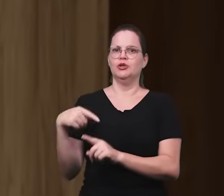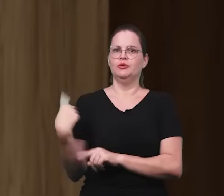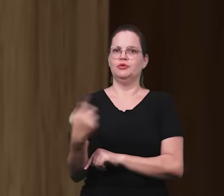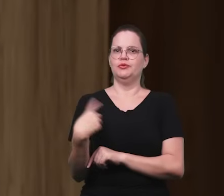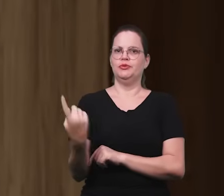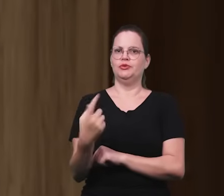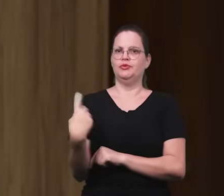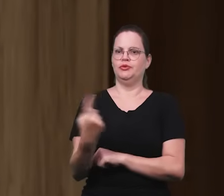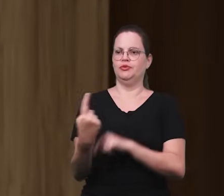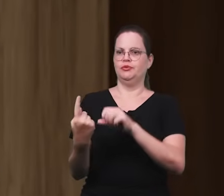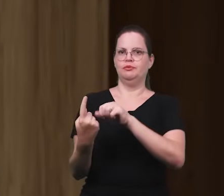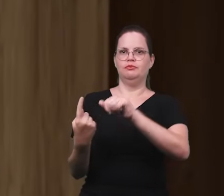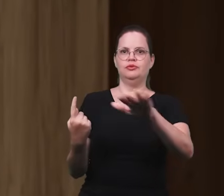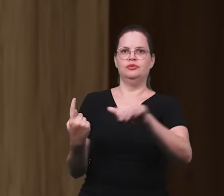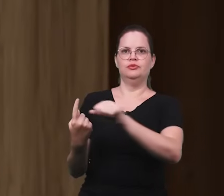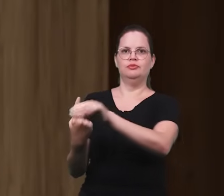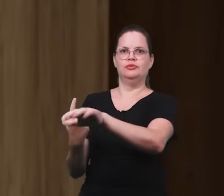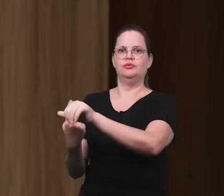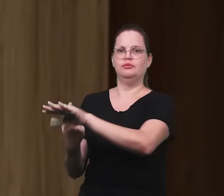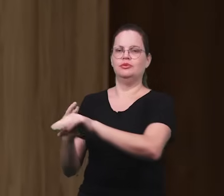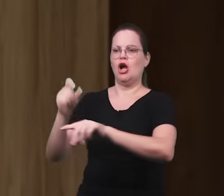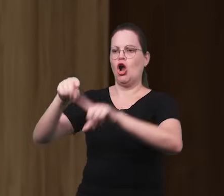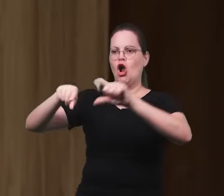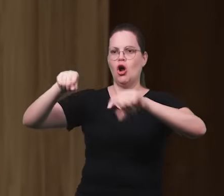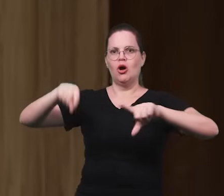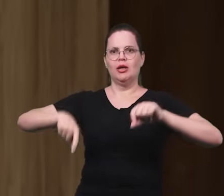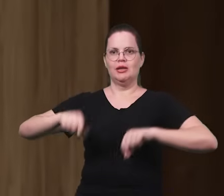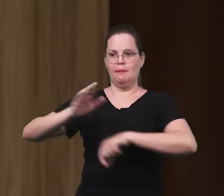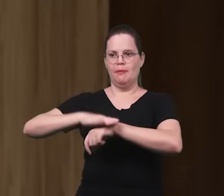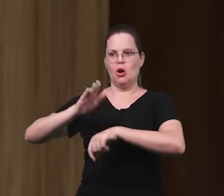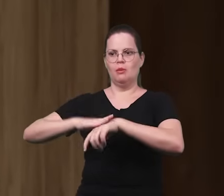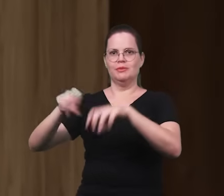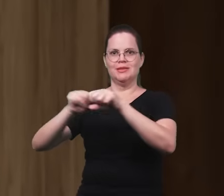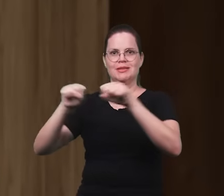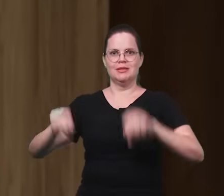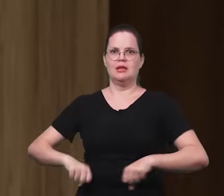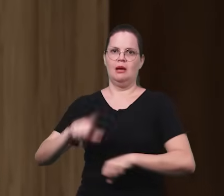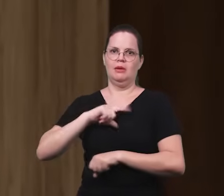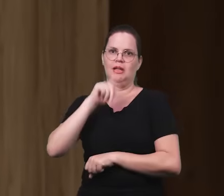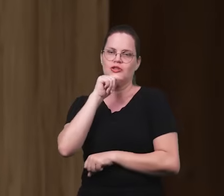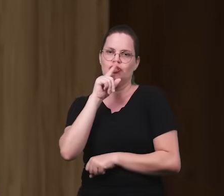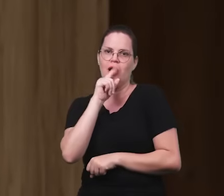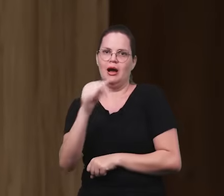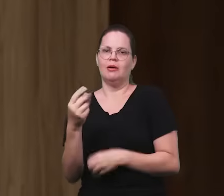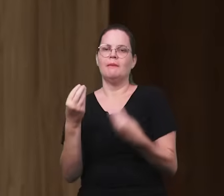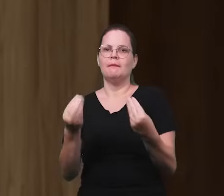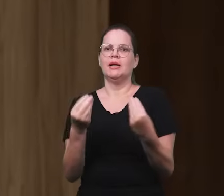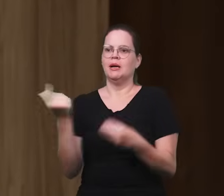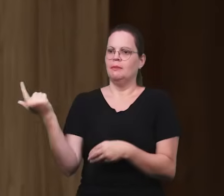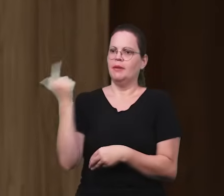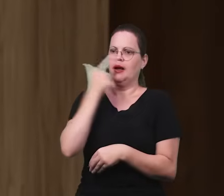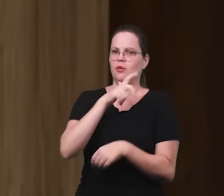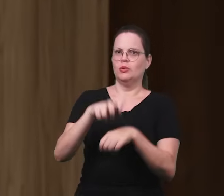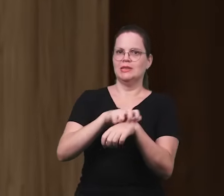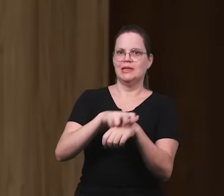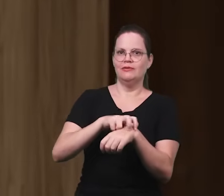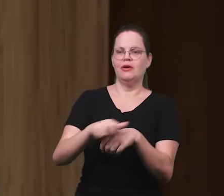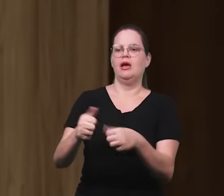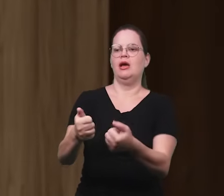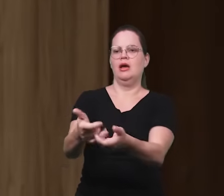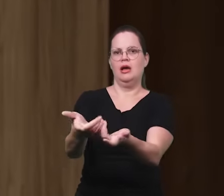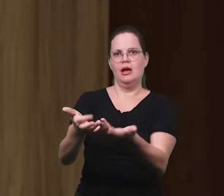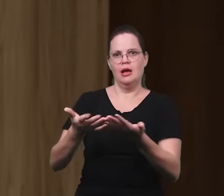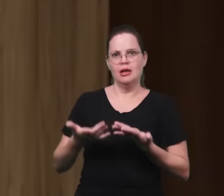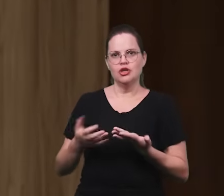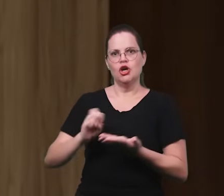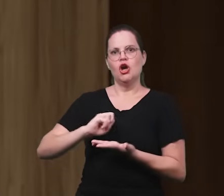para garantir que tenha chuva durante todo o período do ano, necessário para produzir ou mais pasto, ou mais soja, ou se tiver uma